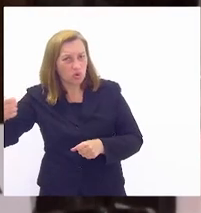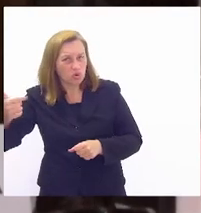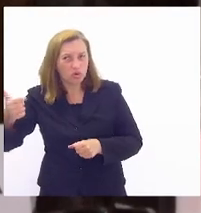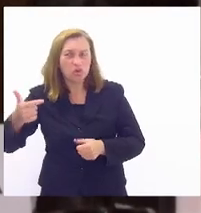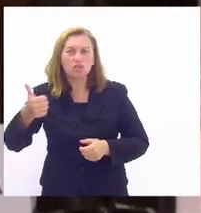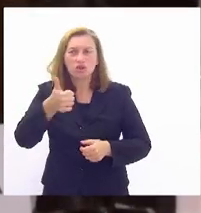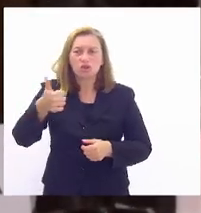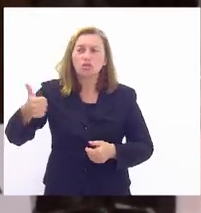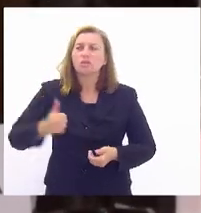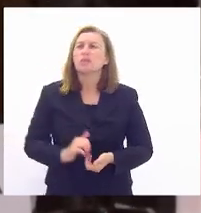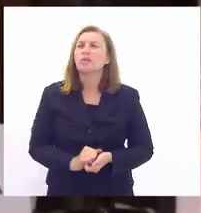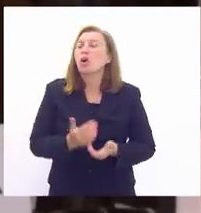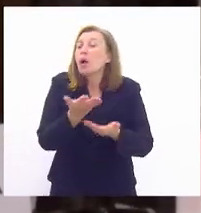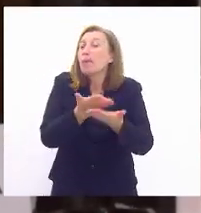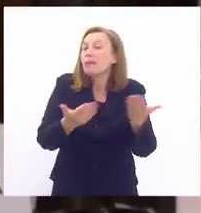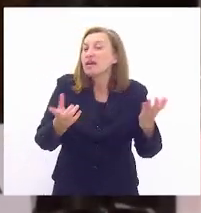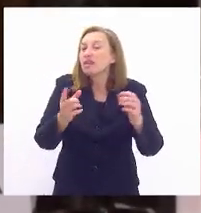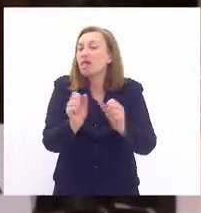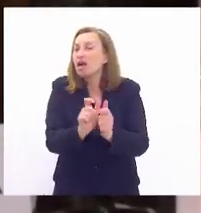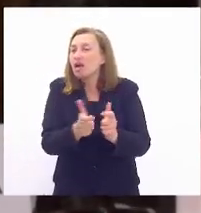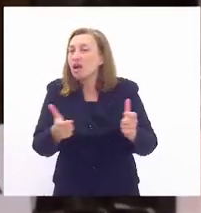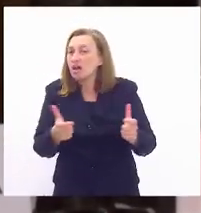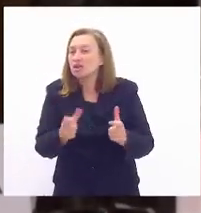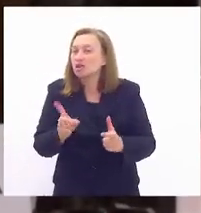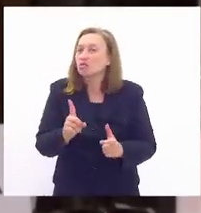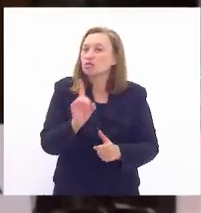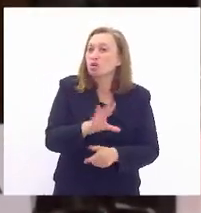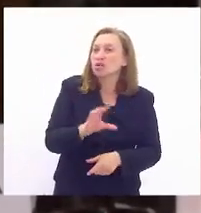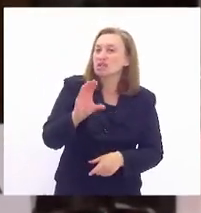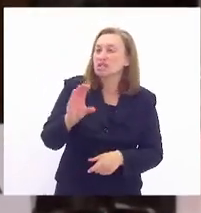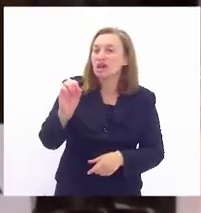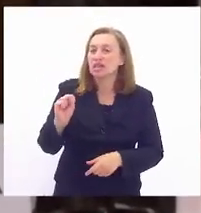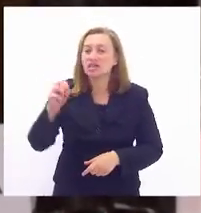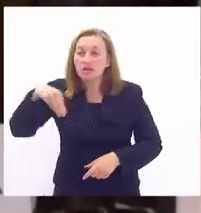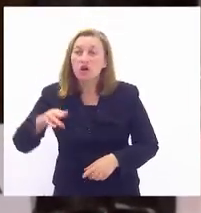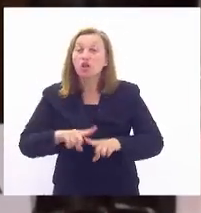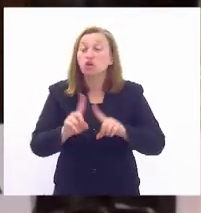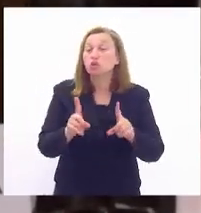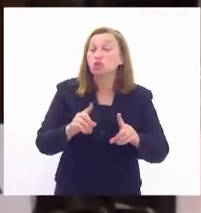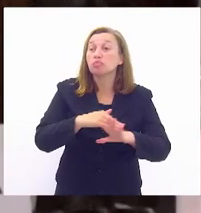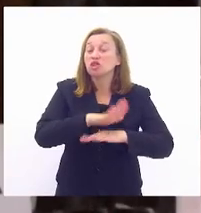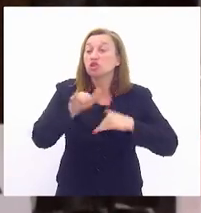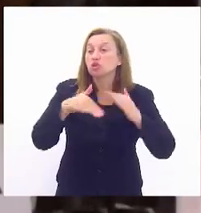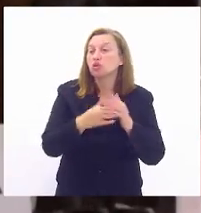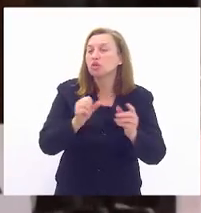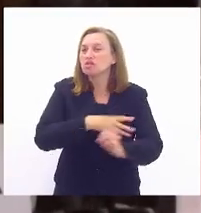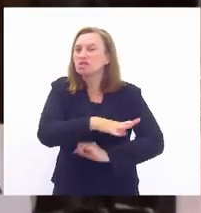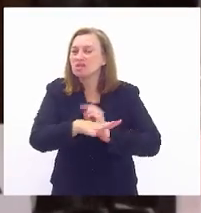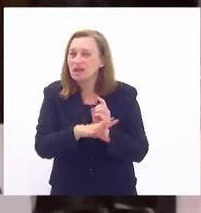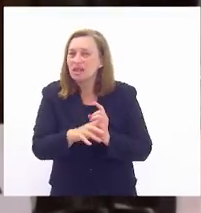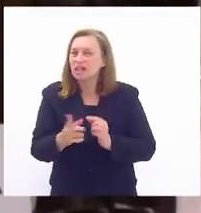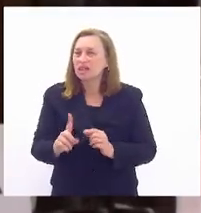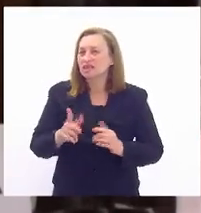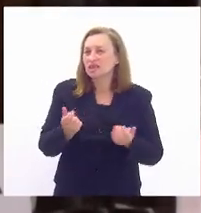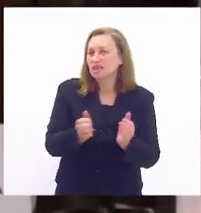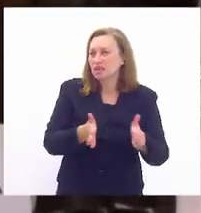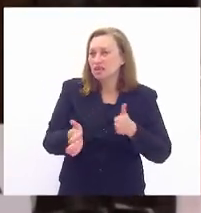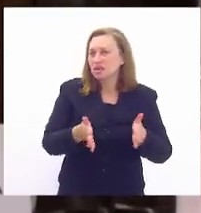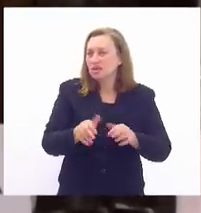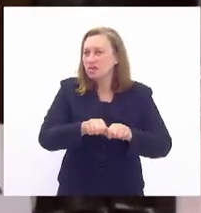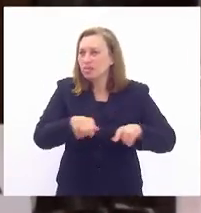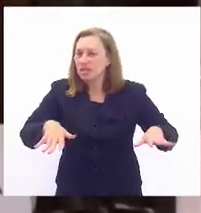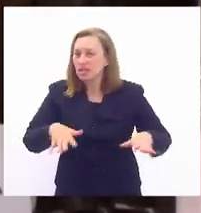2020-2021 uma perda grande, não só a CSN, como a toda a sociedade, que se chama a pandemia.